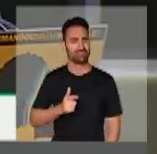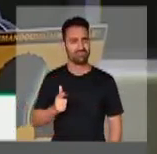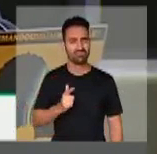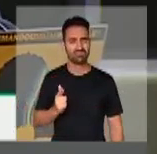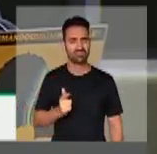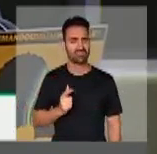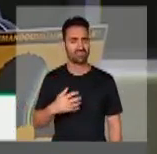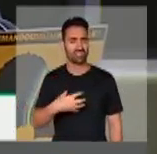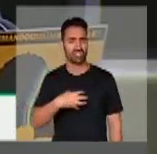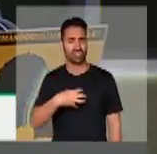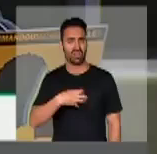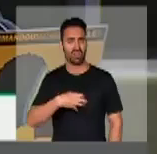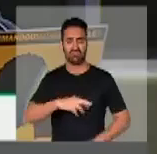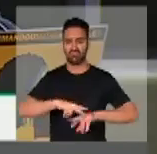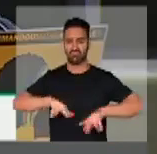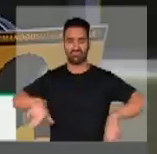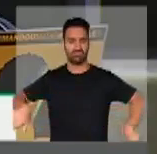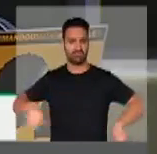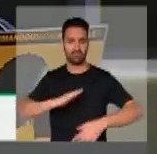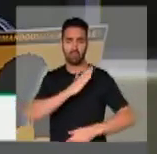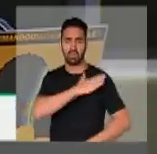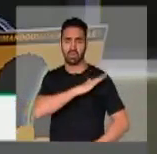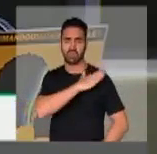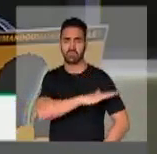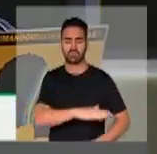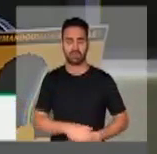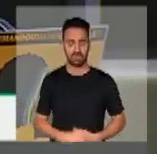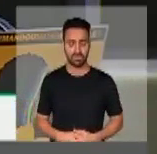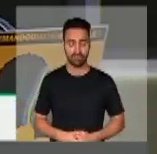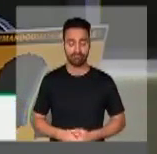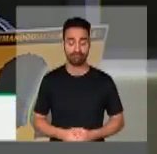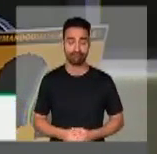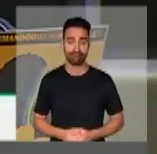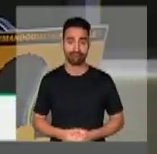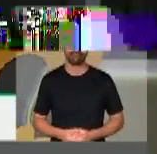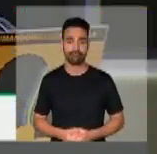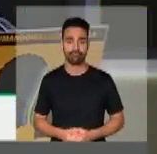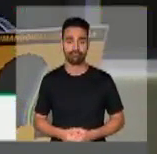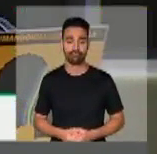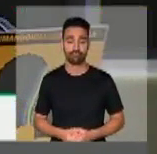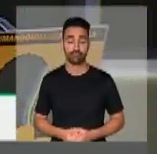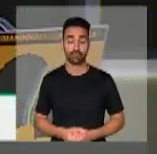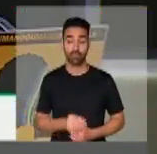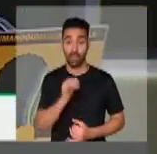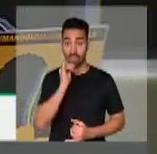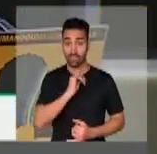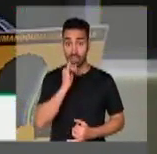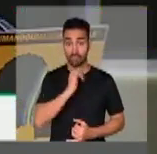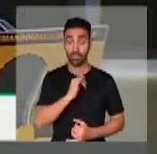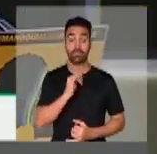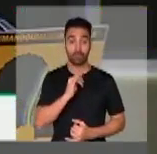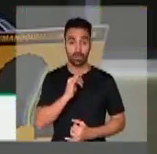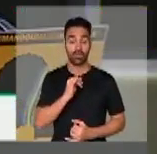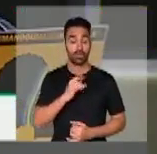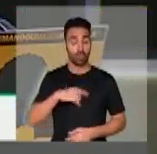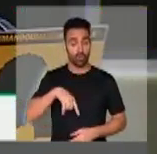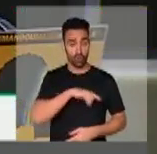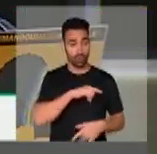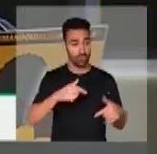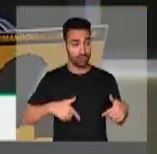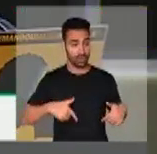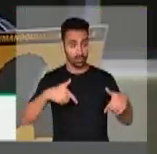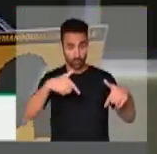tantas formas de preconceito. Isso é importante, porque poderíamos dizer também que é parte da nossa